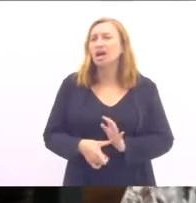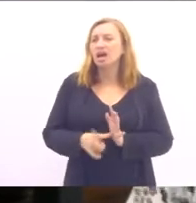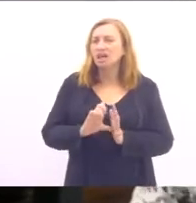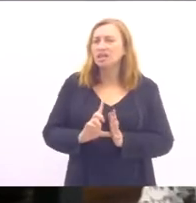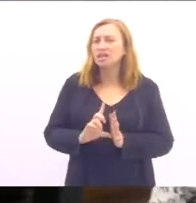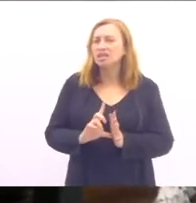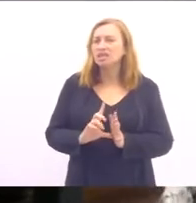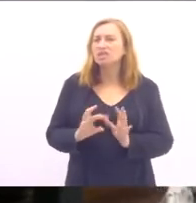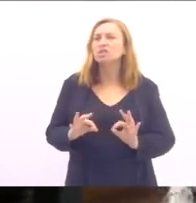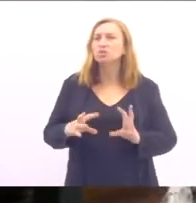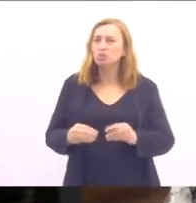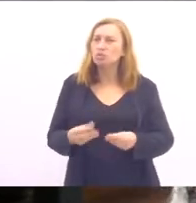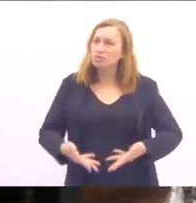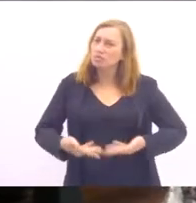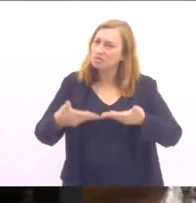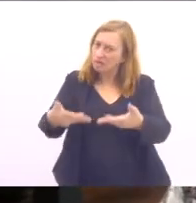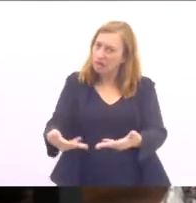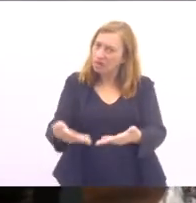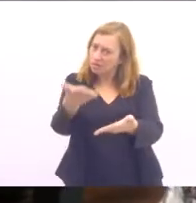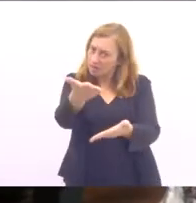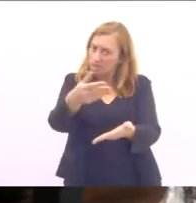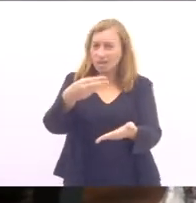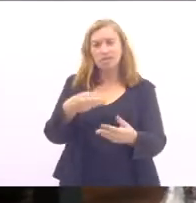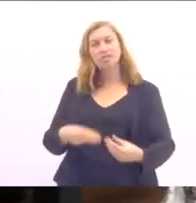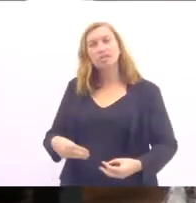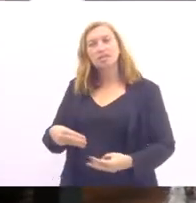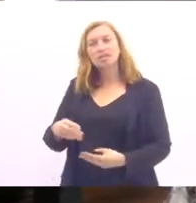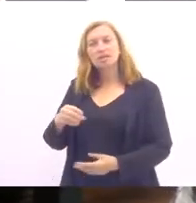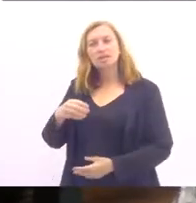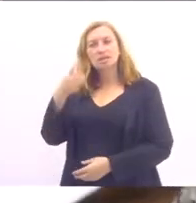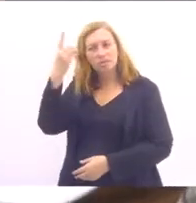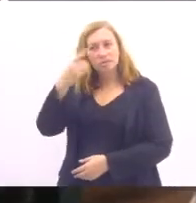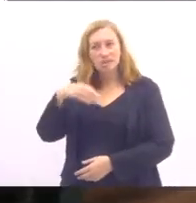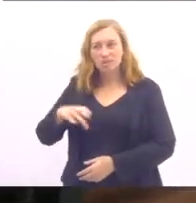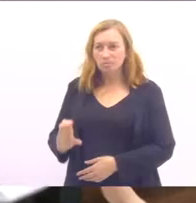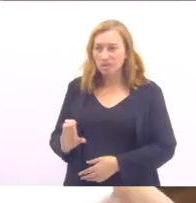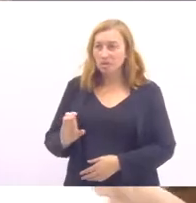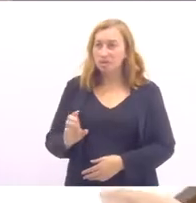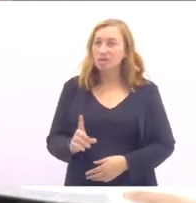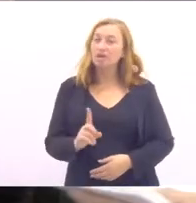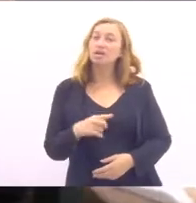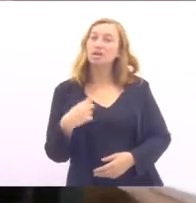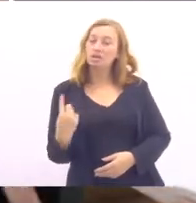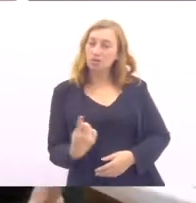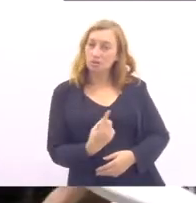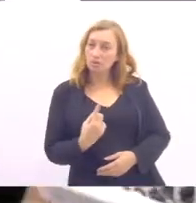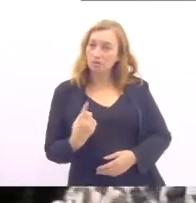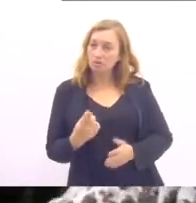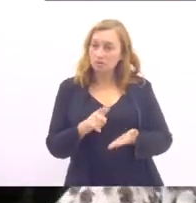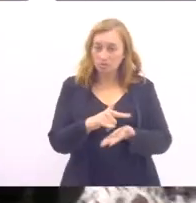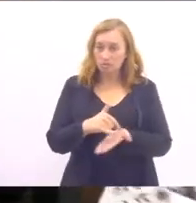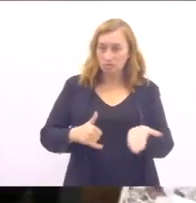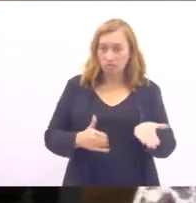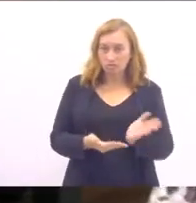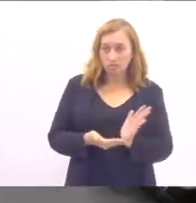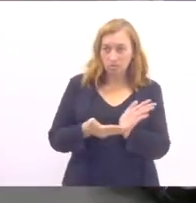mais nada, entregar a você, Mink, o nosso parecer. Por favor, Zilda, entregue. Contestando do